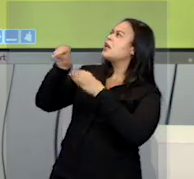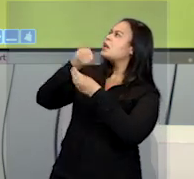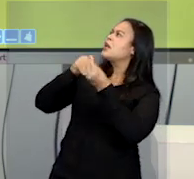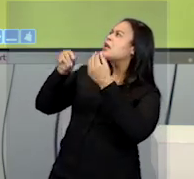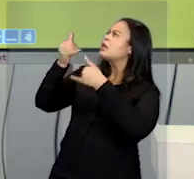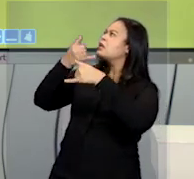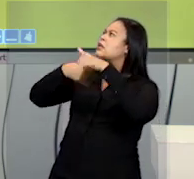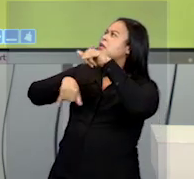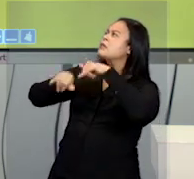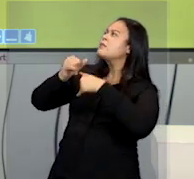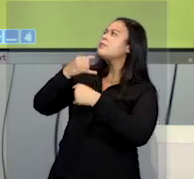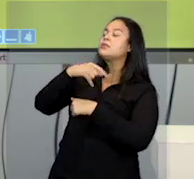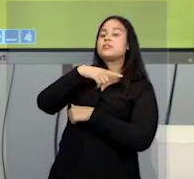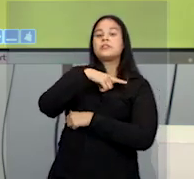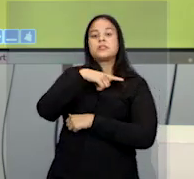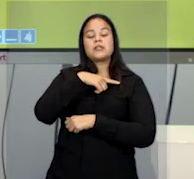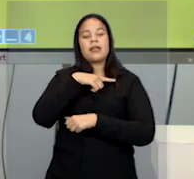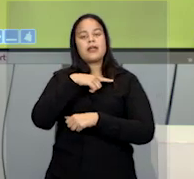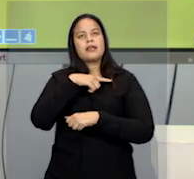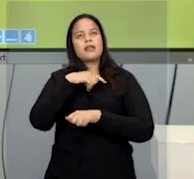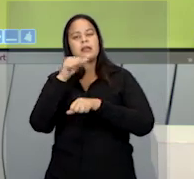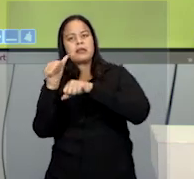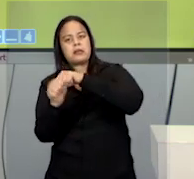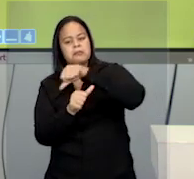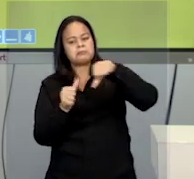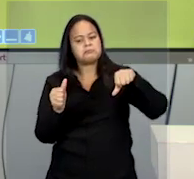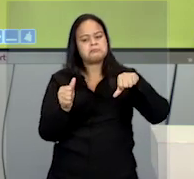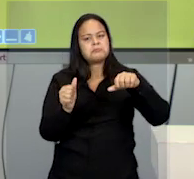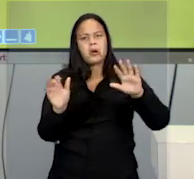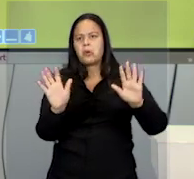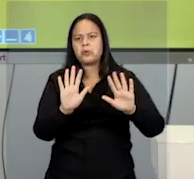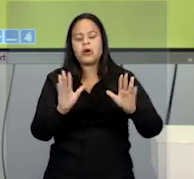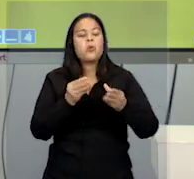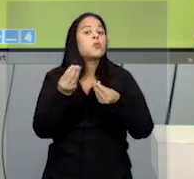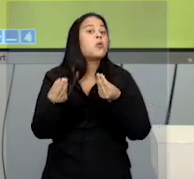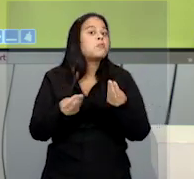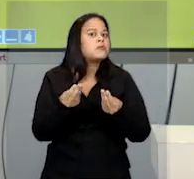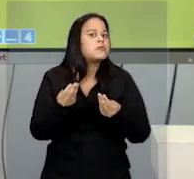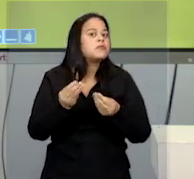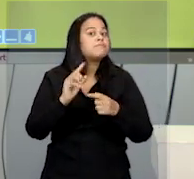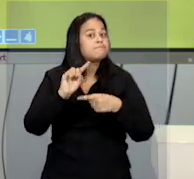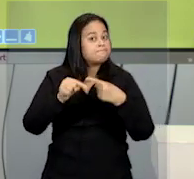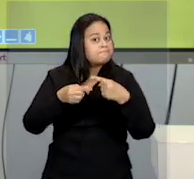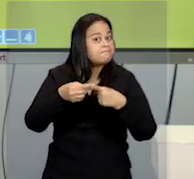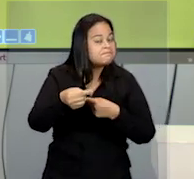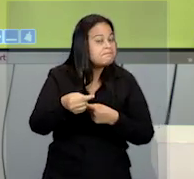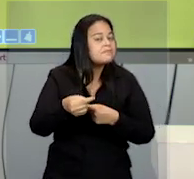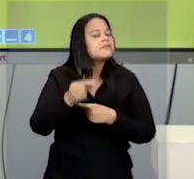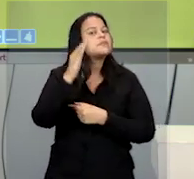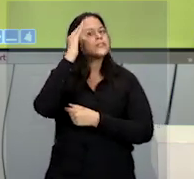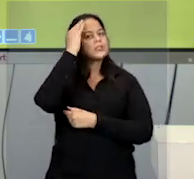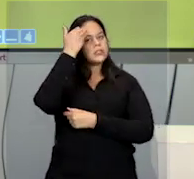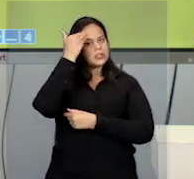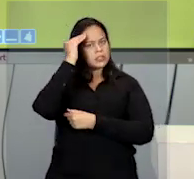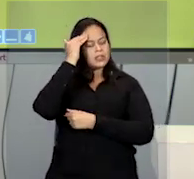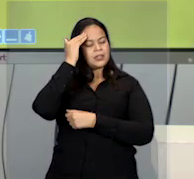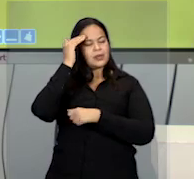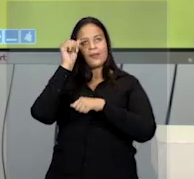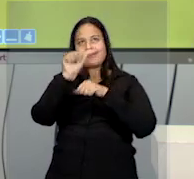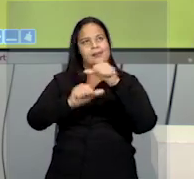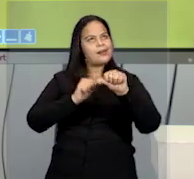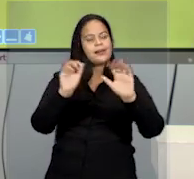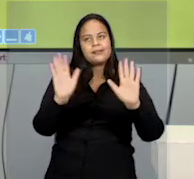reações, se teriam que ser invertidas ou se não. Depois que nós entendemos que não precisavam ser